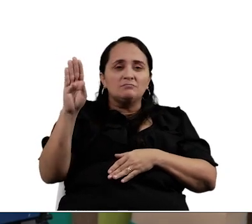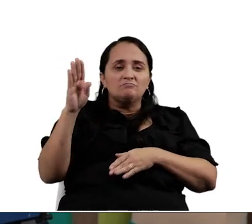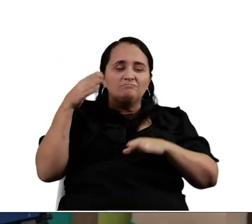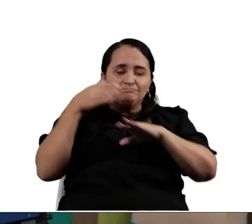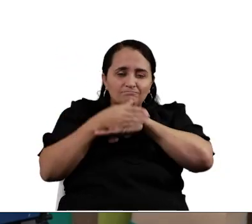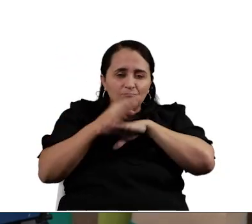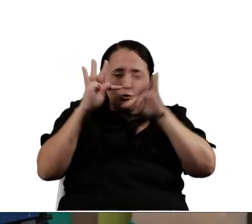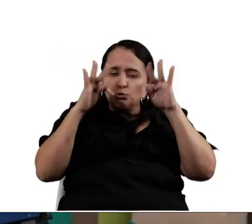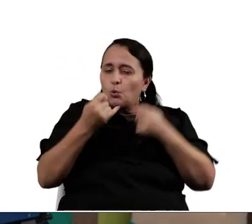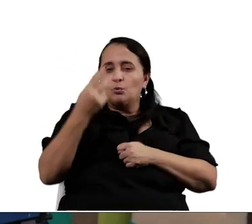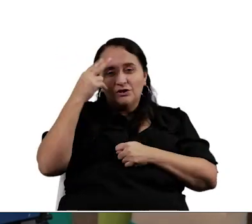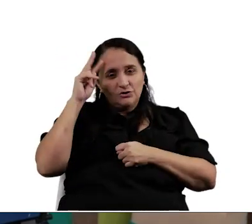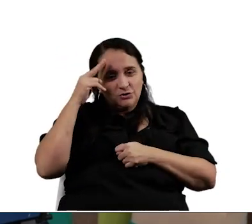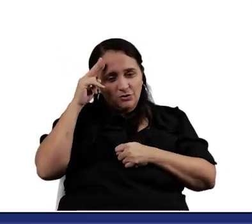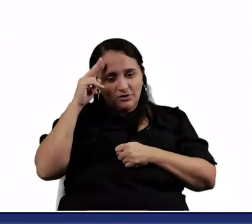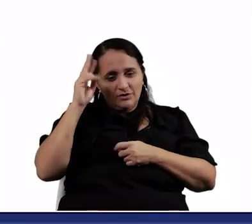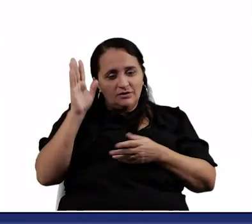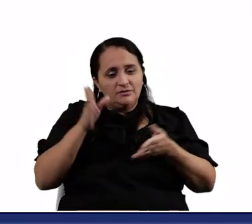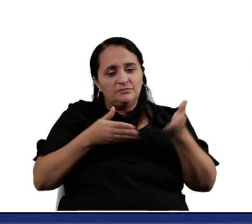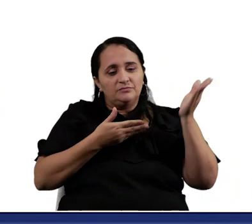toda a história. Vamos ver?